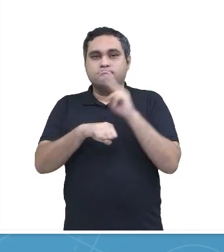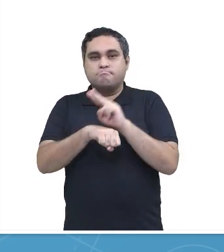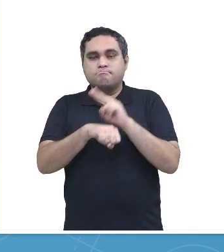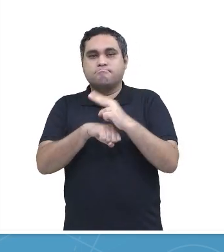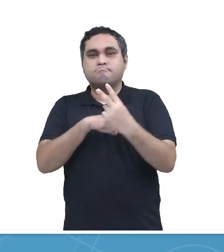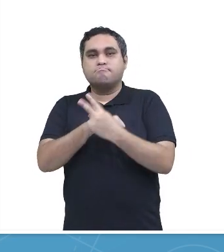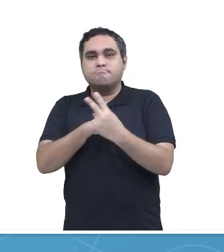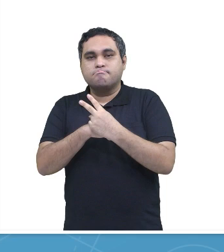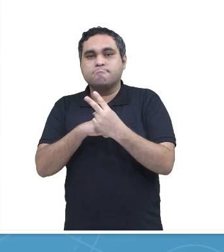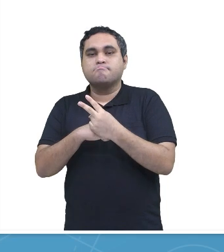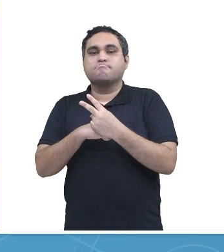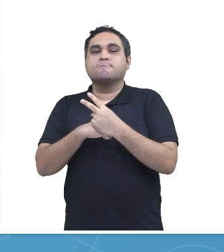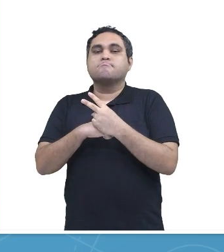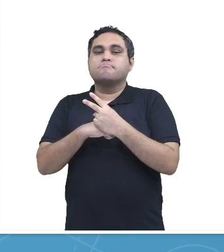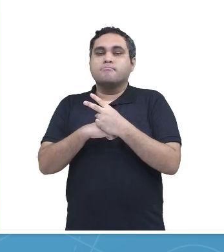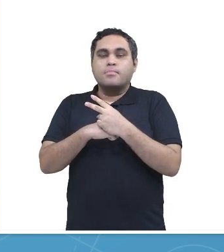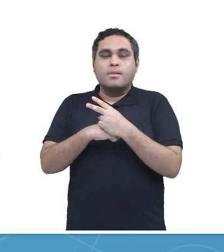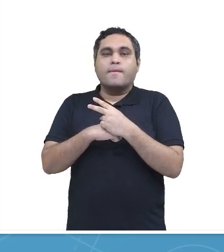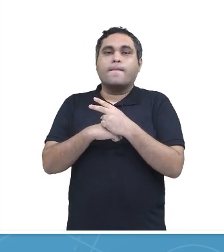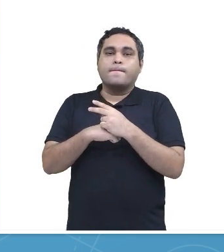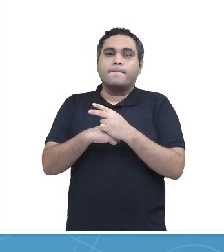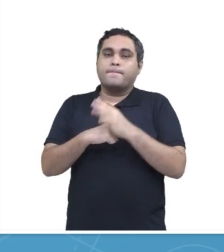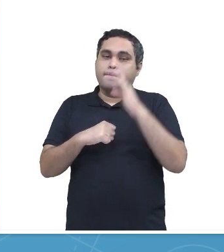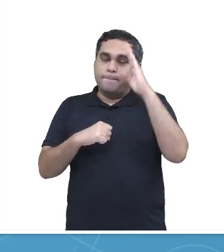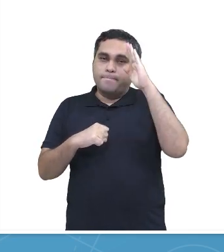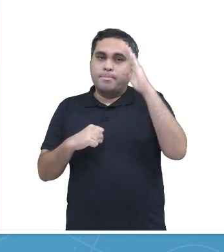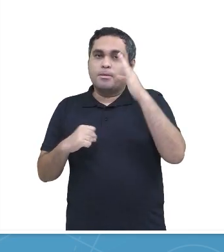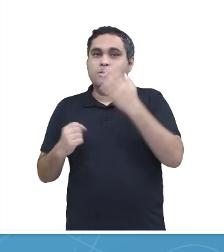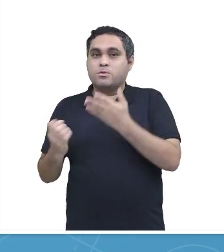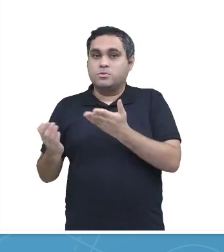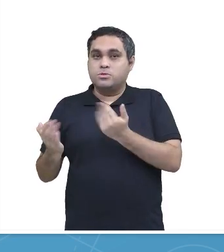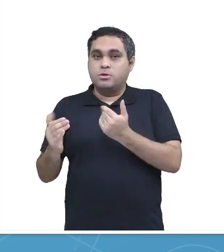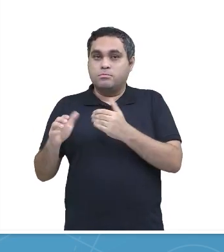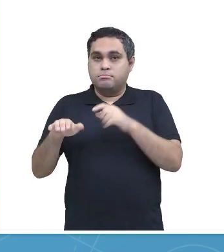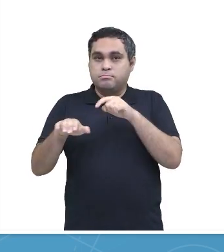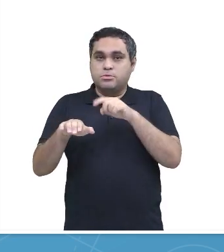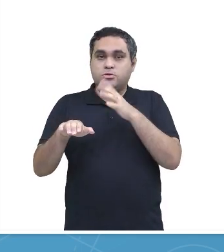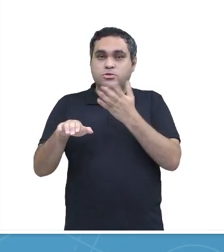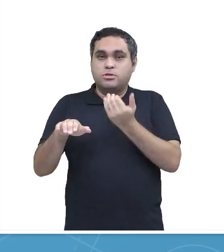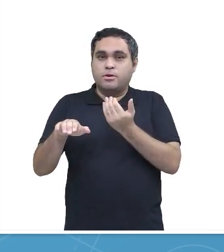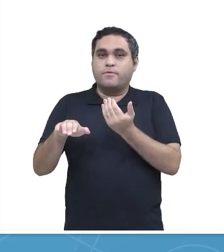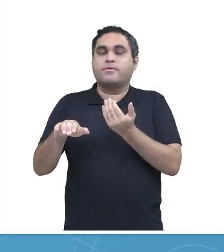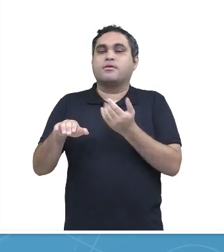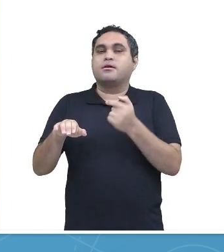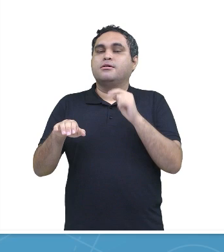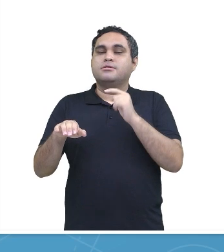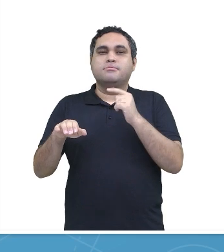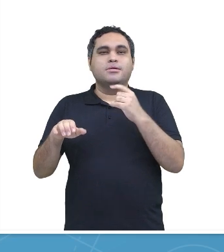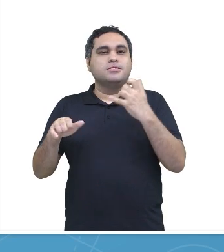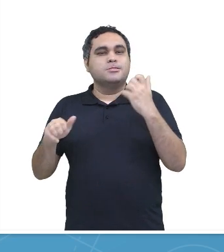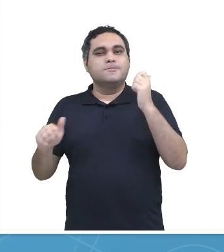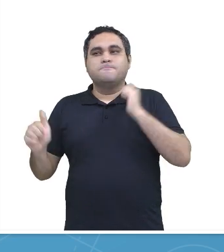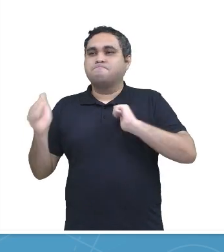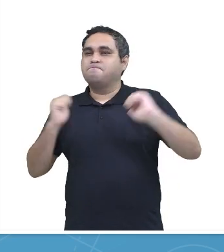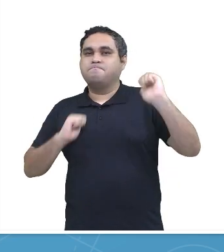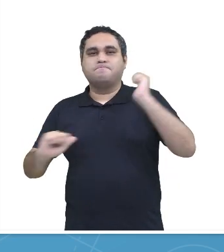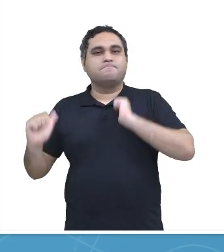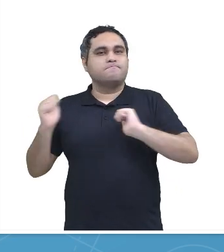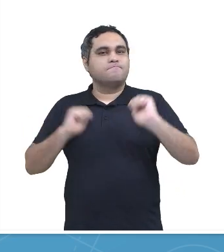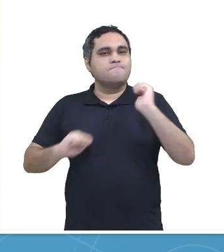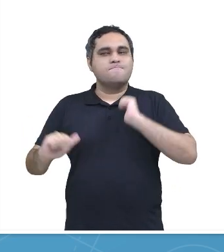principalmente os adultos jovens, eles estão muito empolgados com